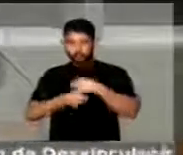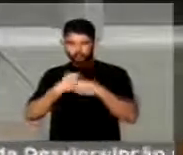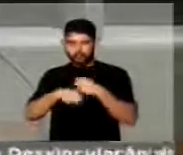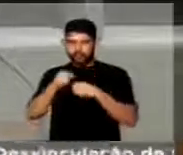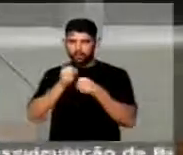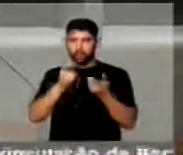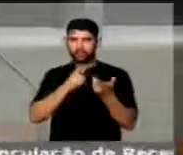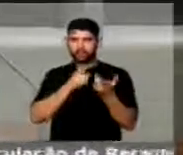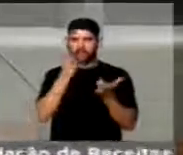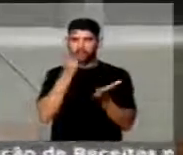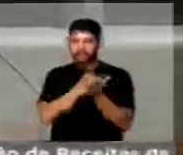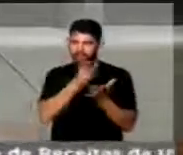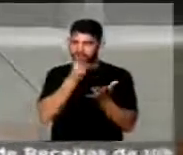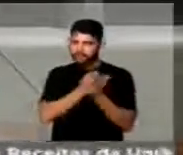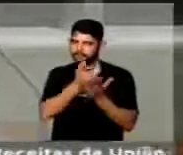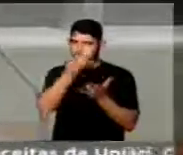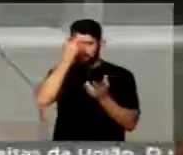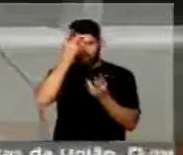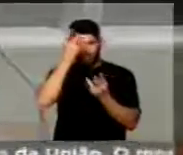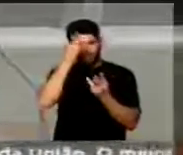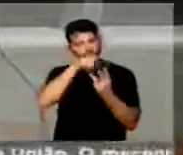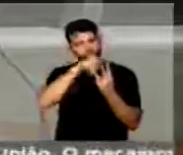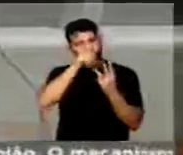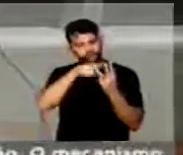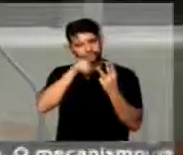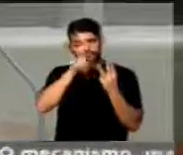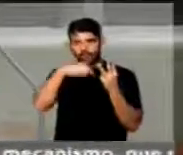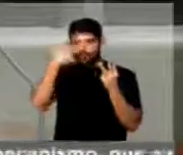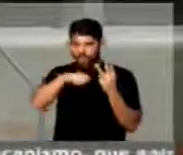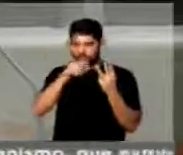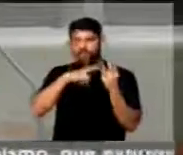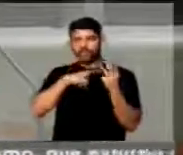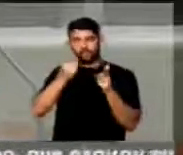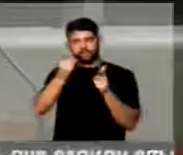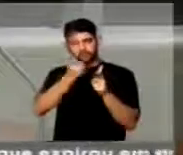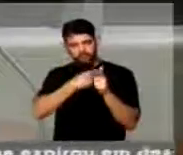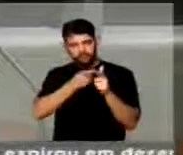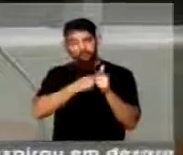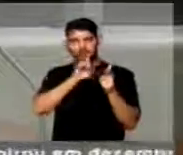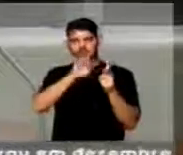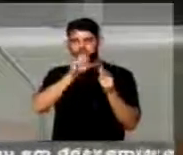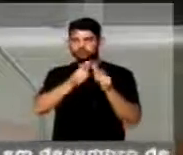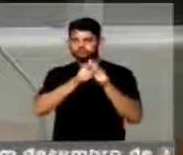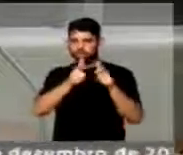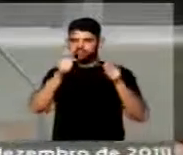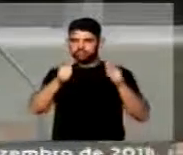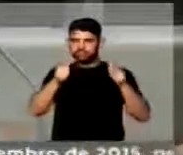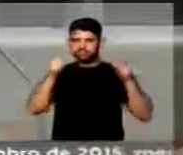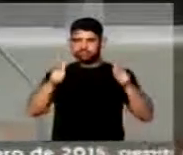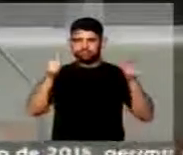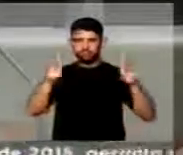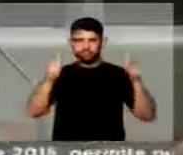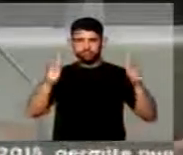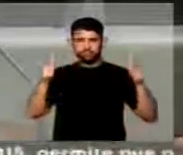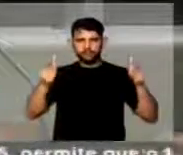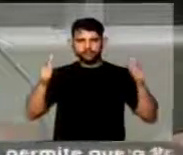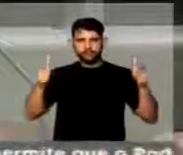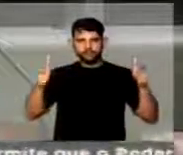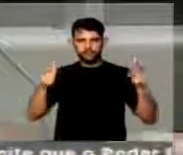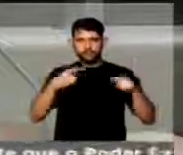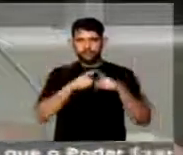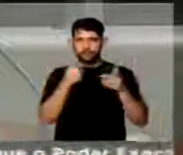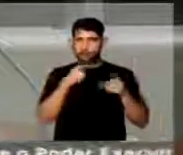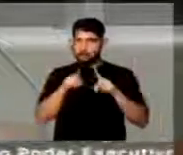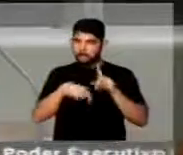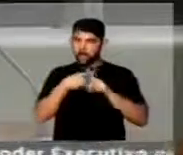economia com a mesma lógica. E a dívida só cresceu. Quanto mais